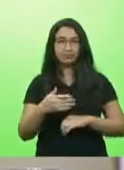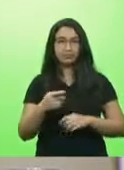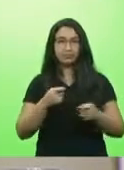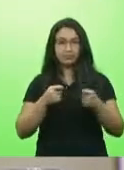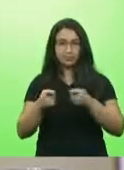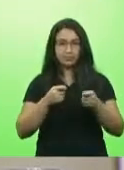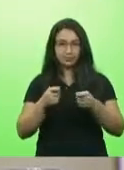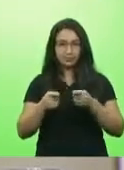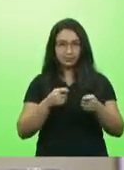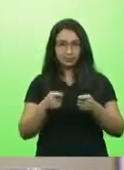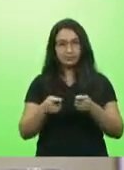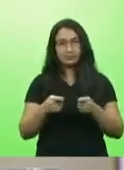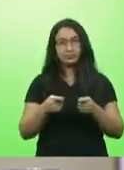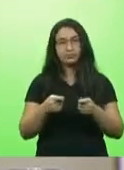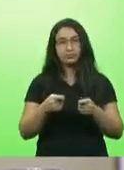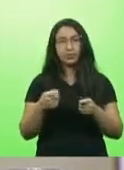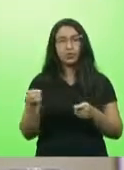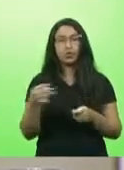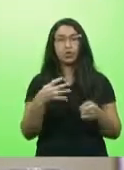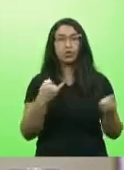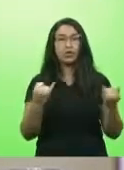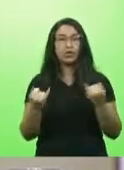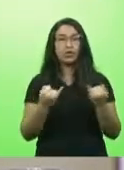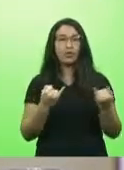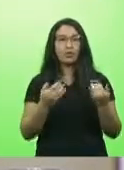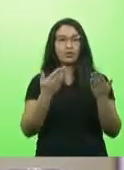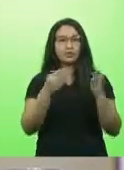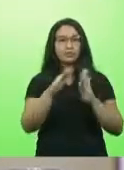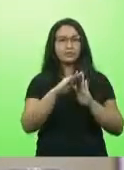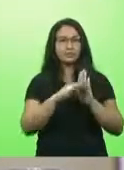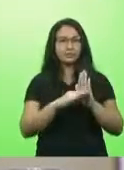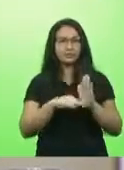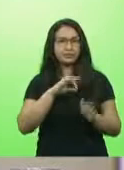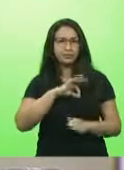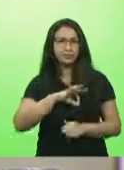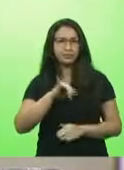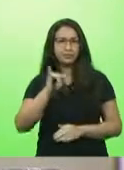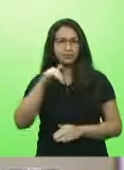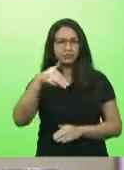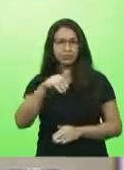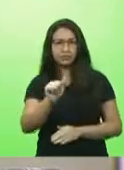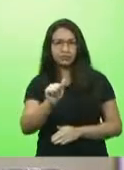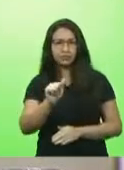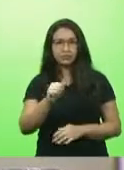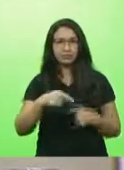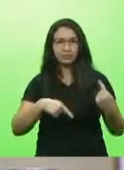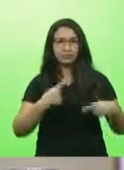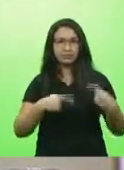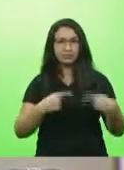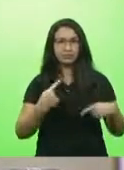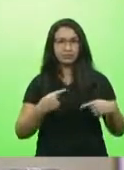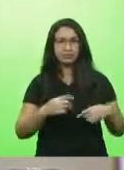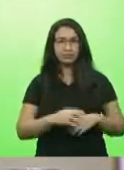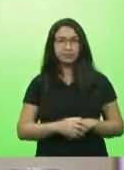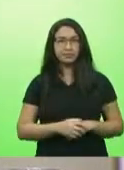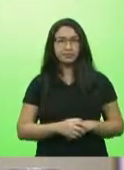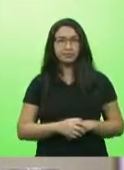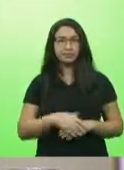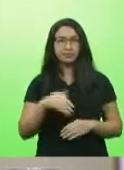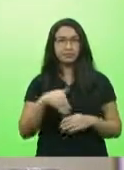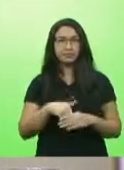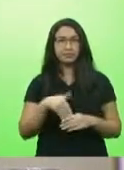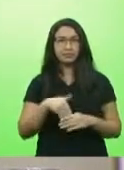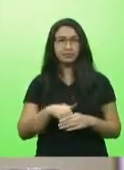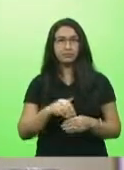informações atualizadas acerca do plano de cargos e salários do IMA em discussão não havendo quem queira discutir em votação deputados que